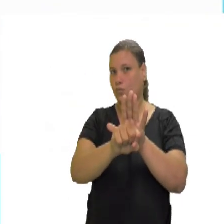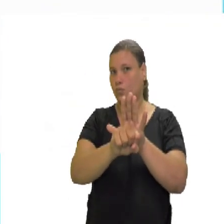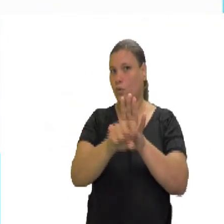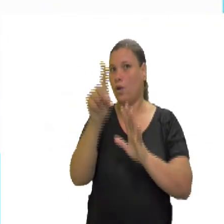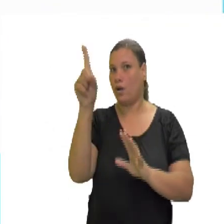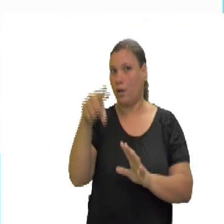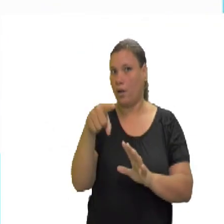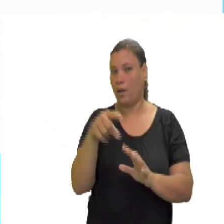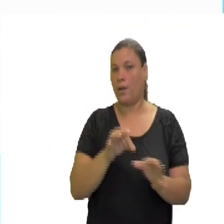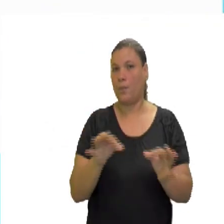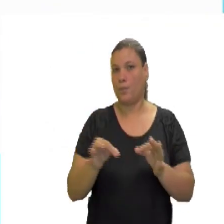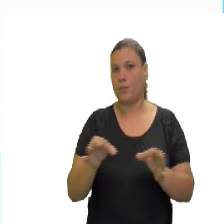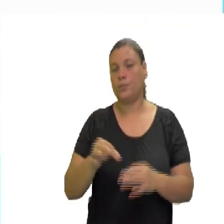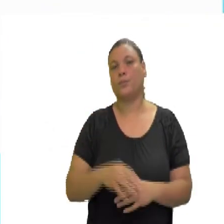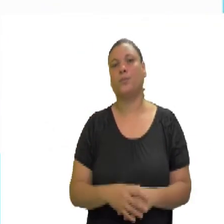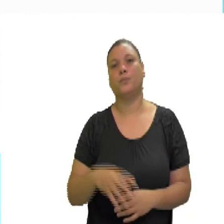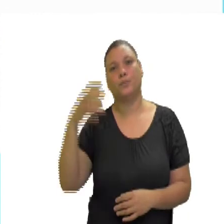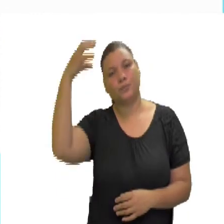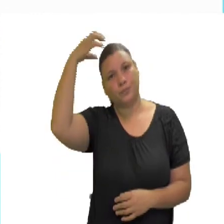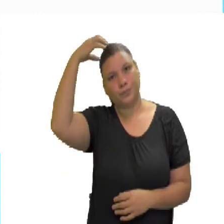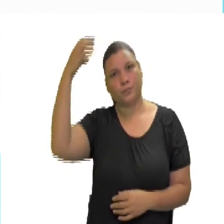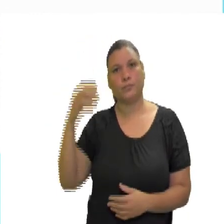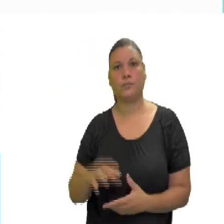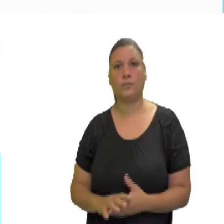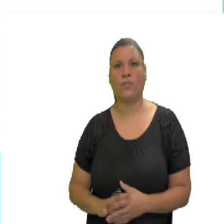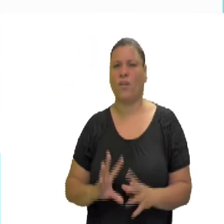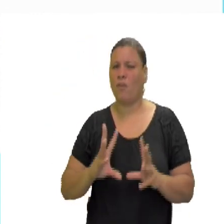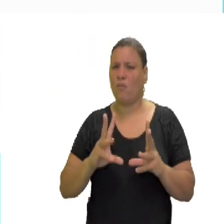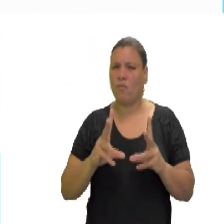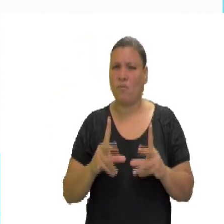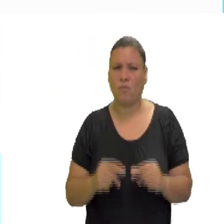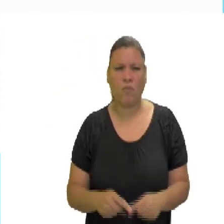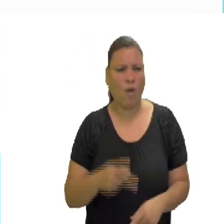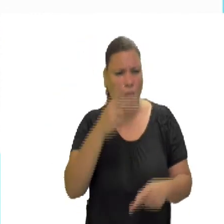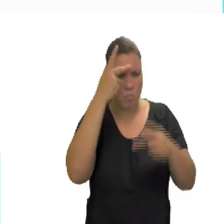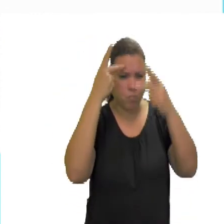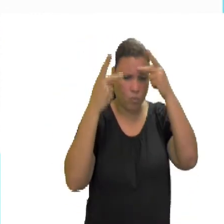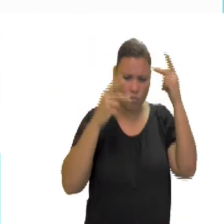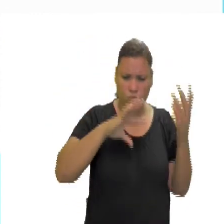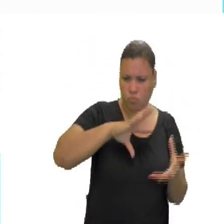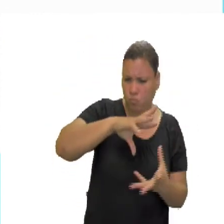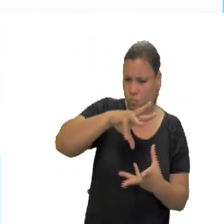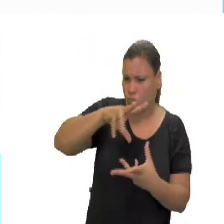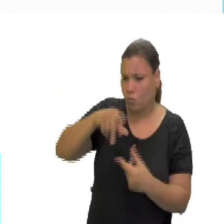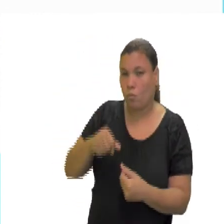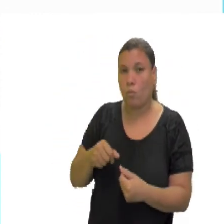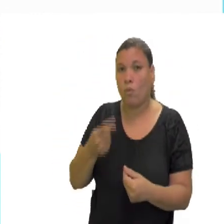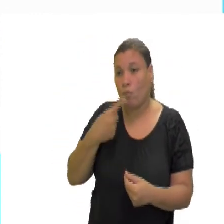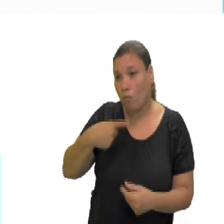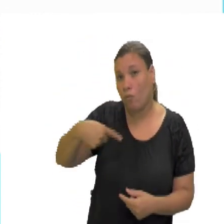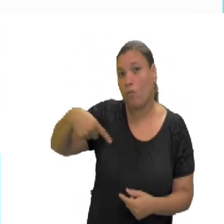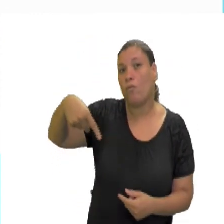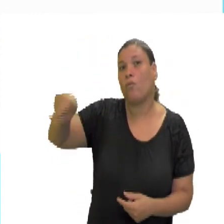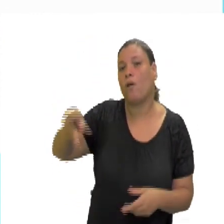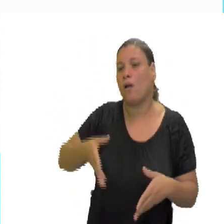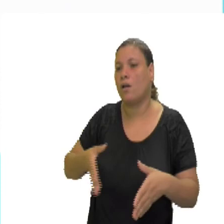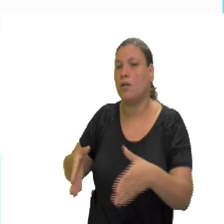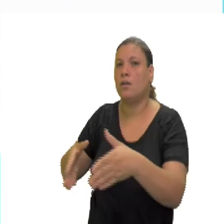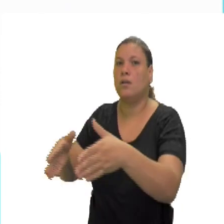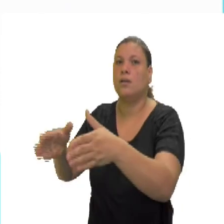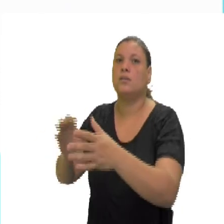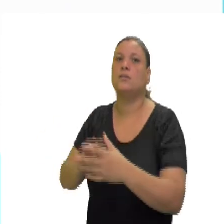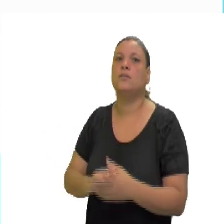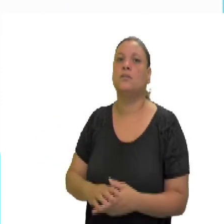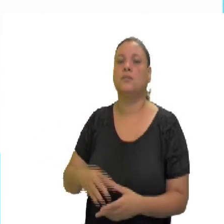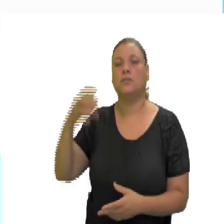Brasil. Várias pessoas do mundo todo e do próprio Brasil fazem o percurso, o trajeto Estrada Real. E esse